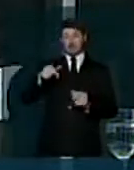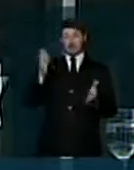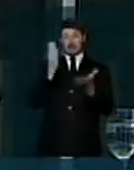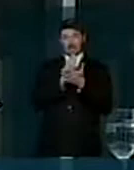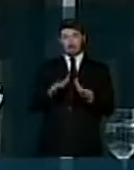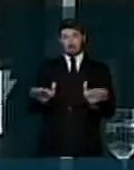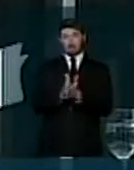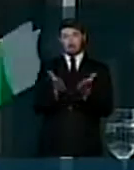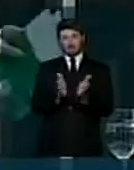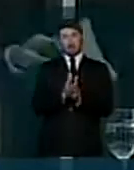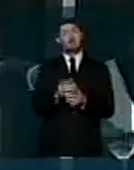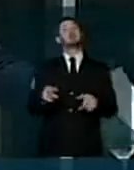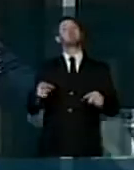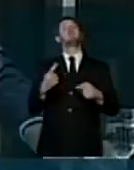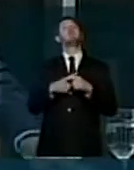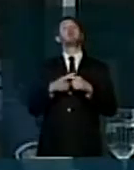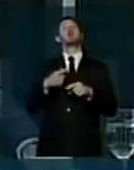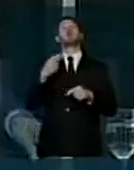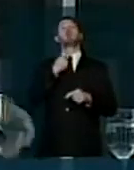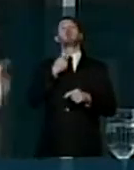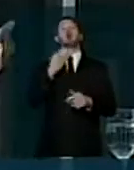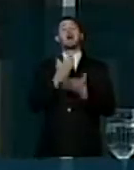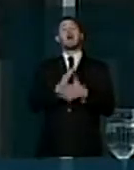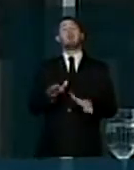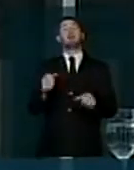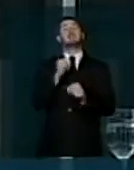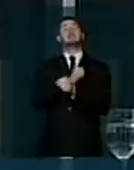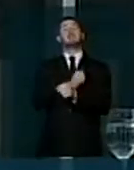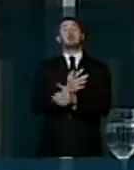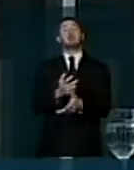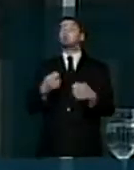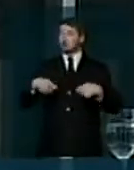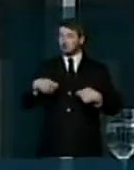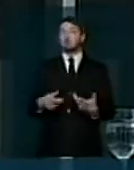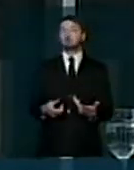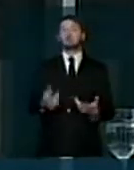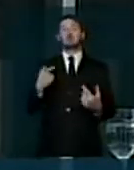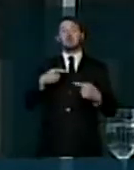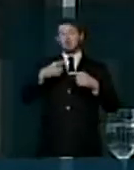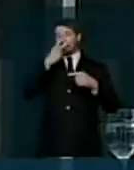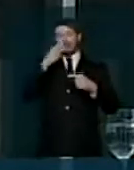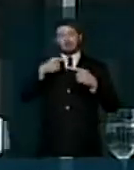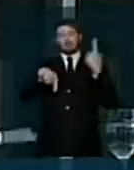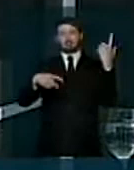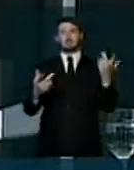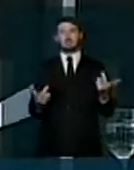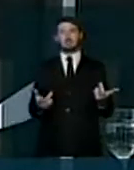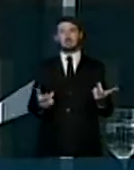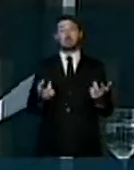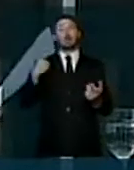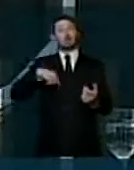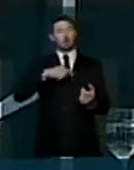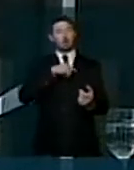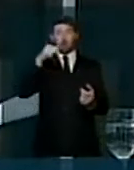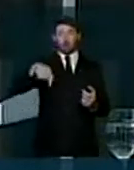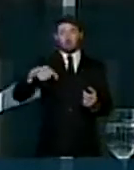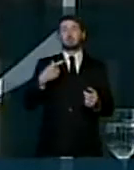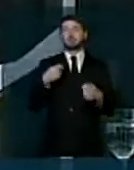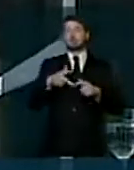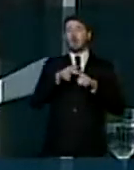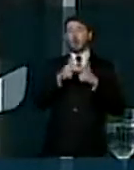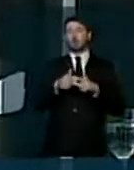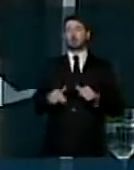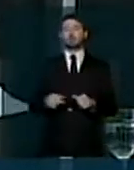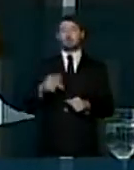a pobreza, por que não erradicar o trabalho escravo? Então esta é a contradição, senhor presidente, que nós aqui